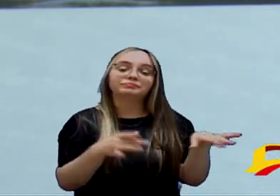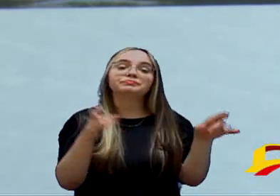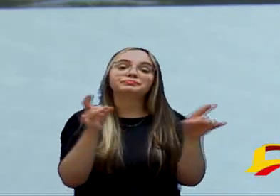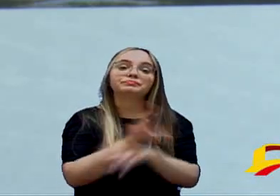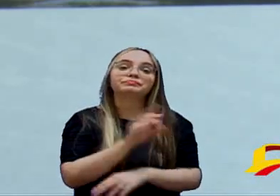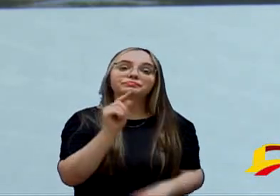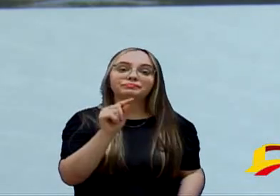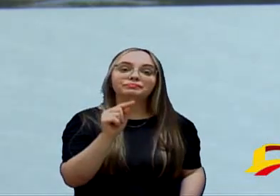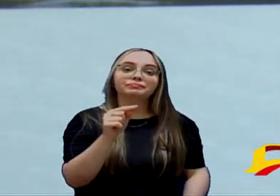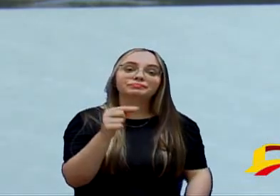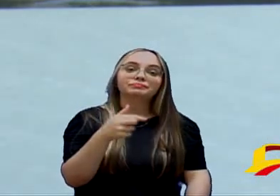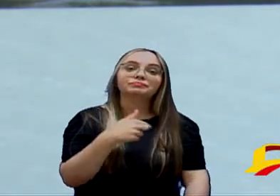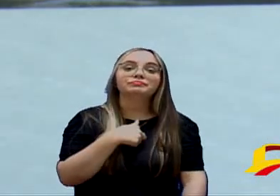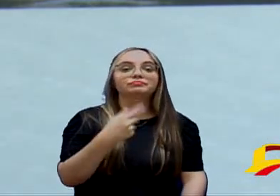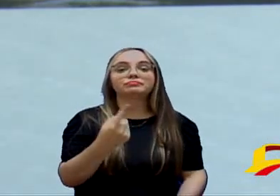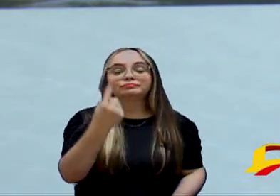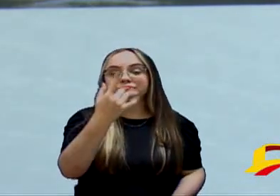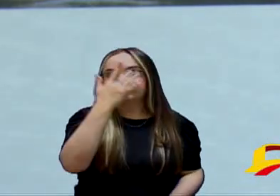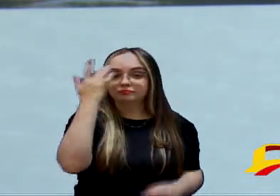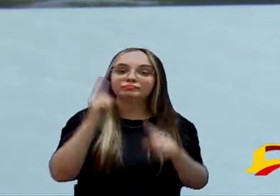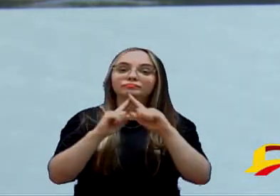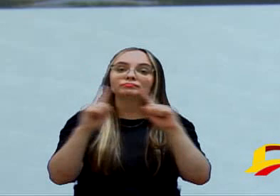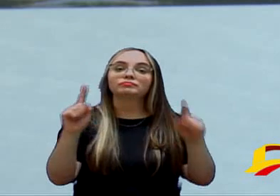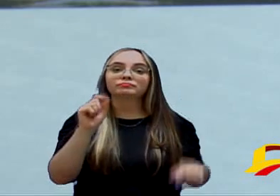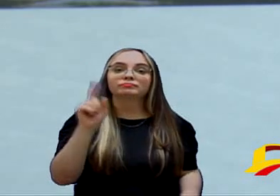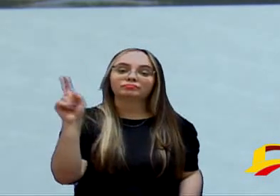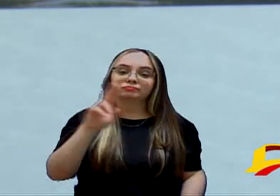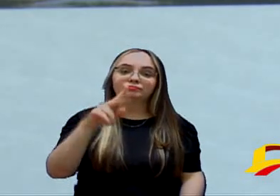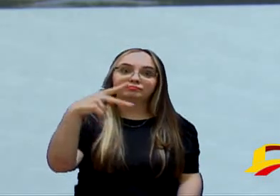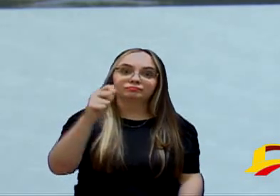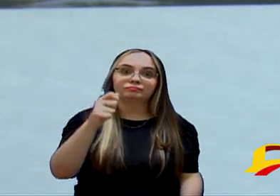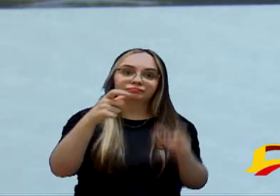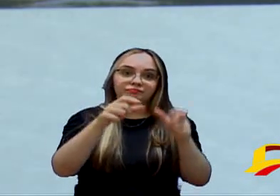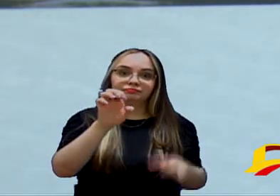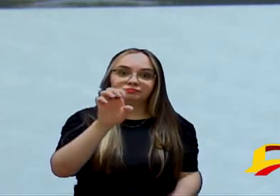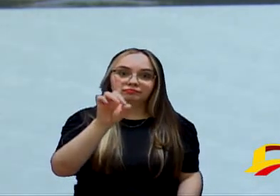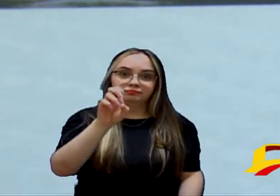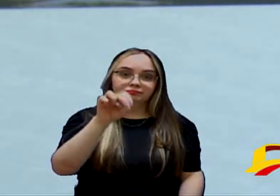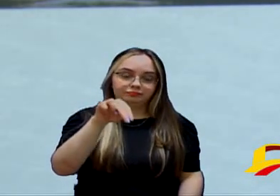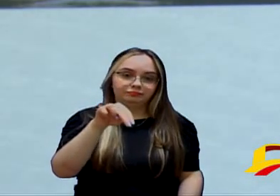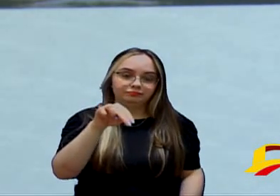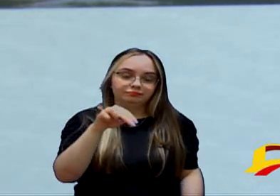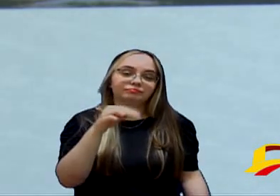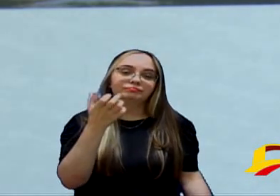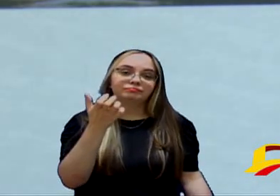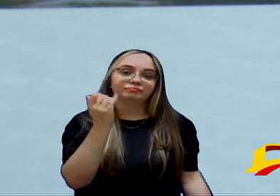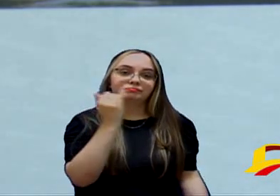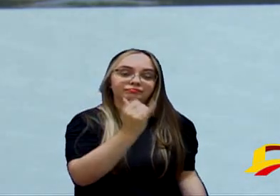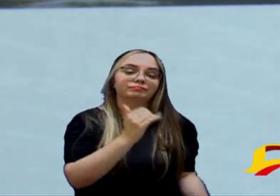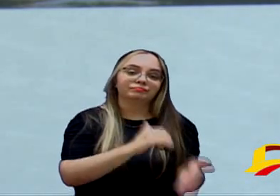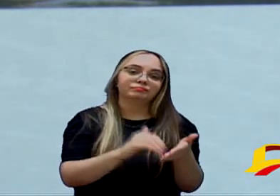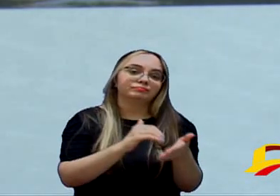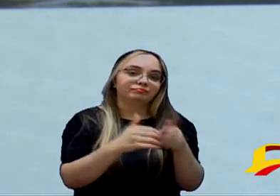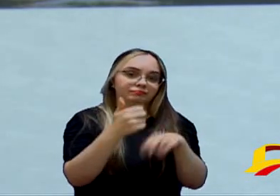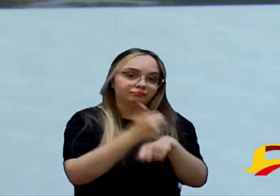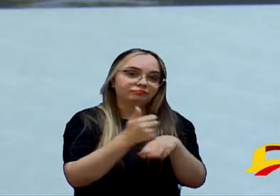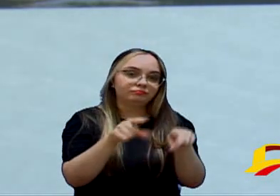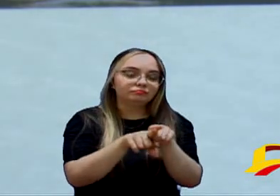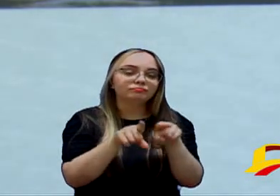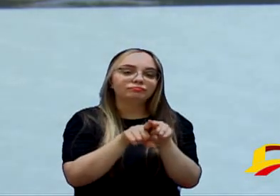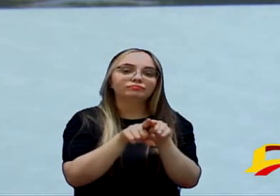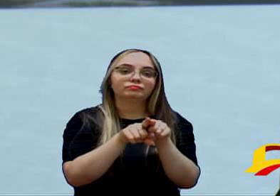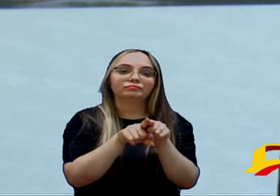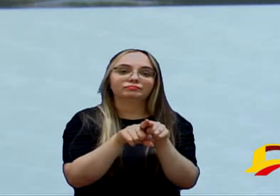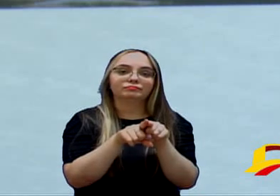eu recebi uma denúncia sobre a UPA do Éden e daí eu gostaria de questionar o secretário Inclusive a gente tem uma